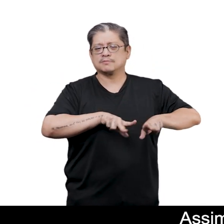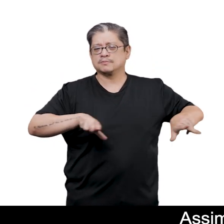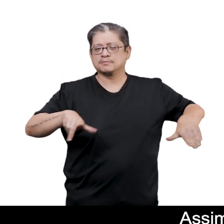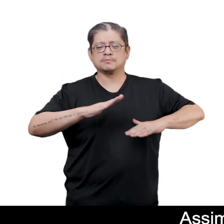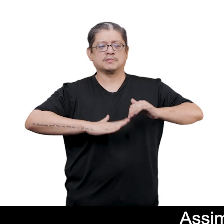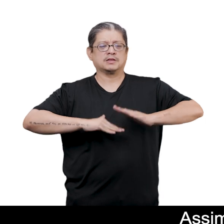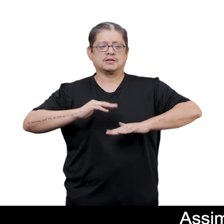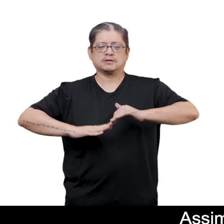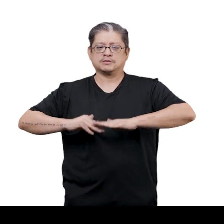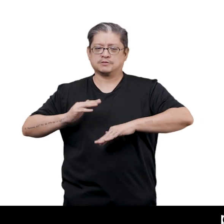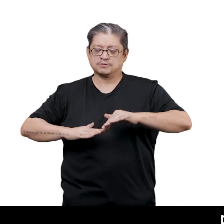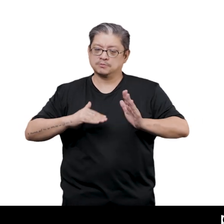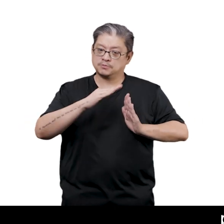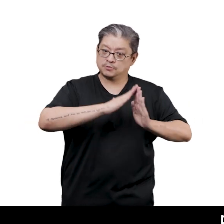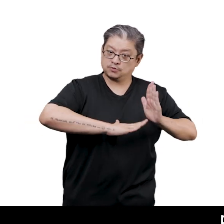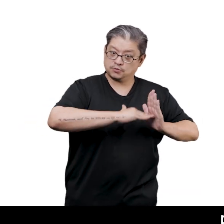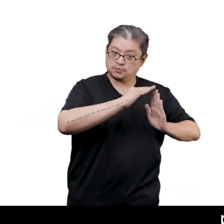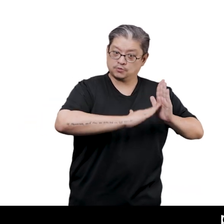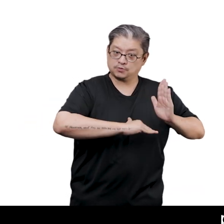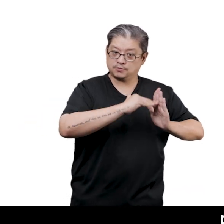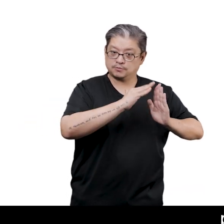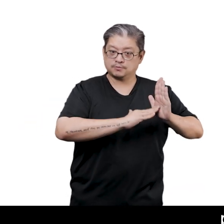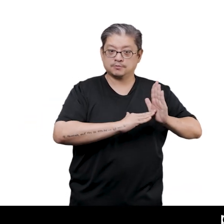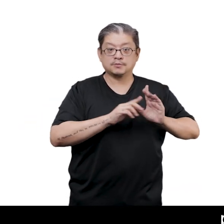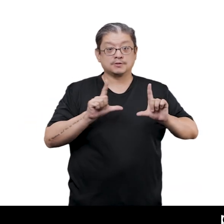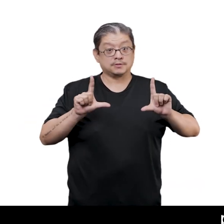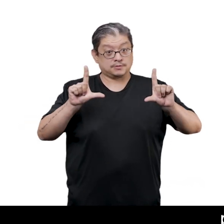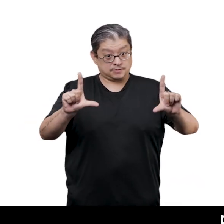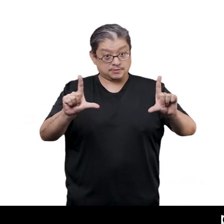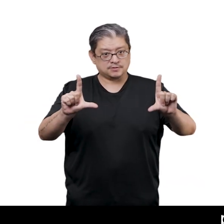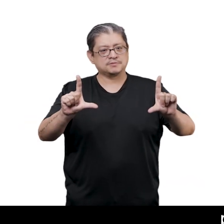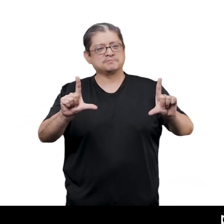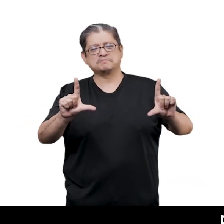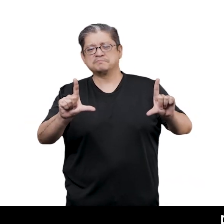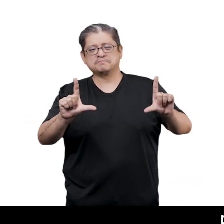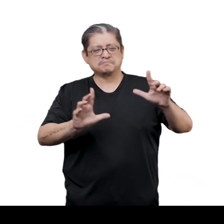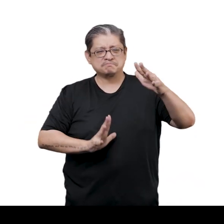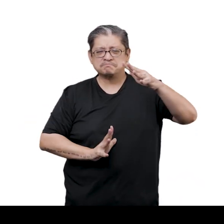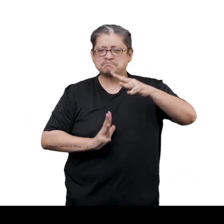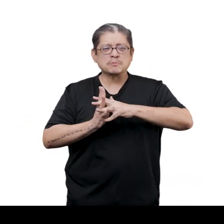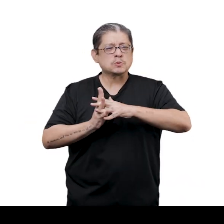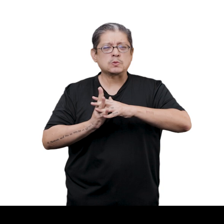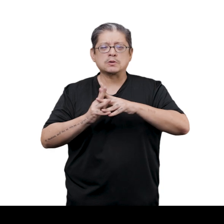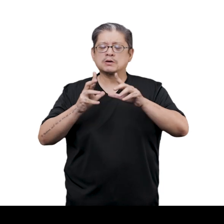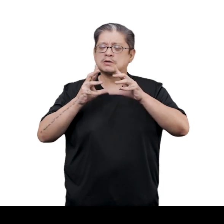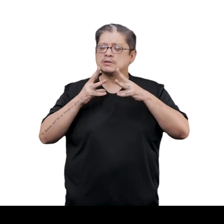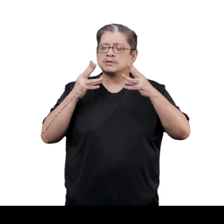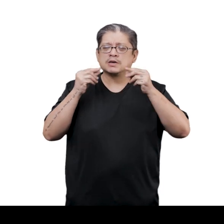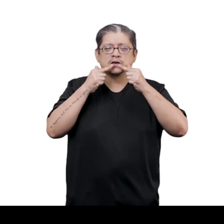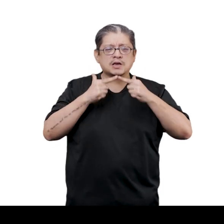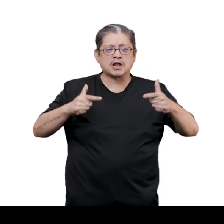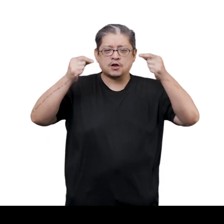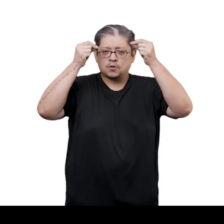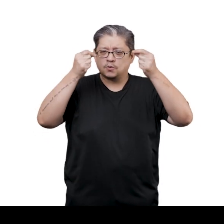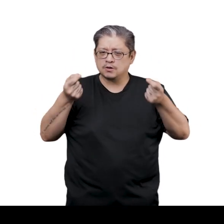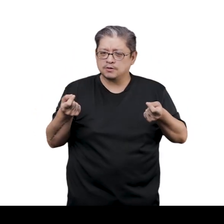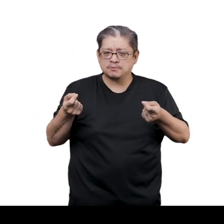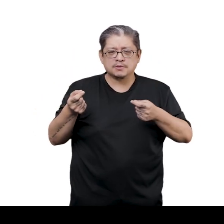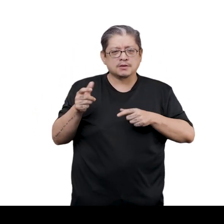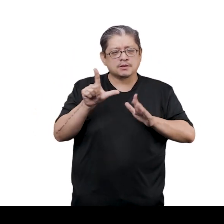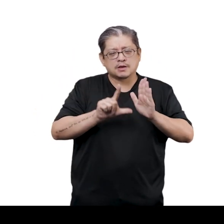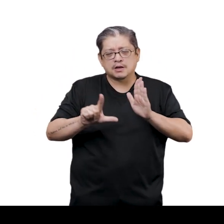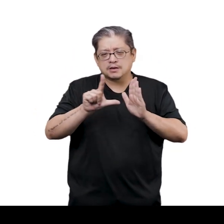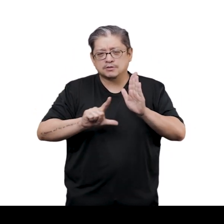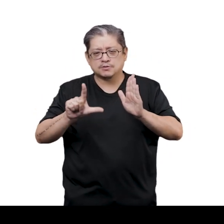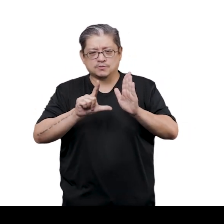e práticas da pintura, produzindo uma obra que testa os limites dessa linguagem em relação à escultura ou mesmo à